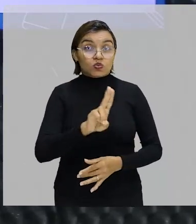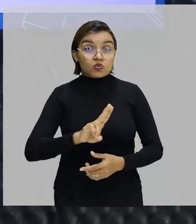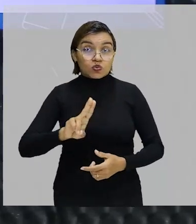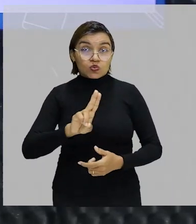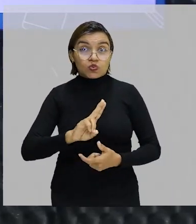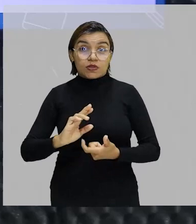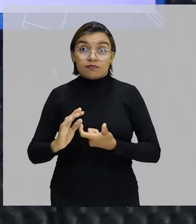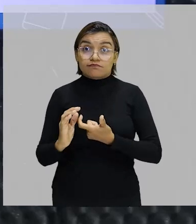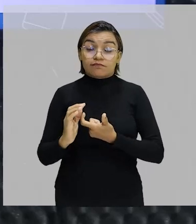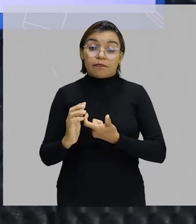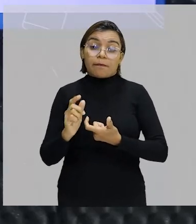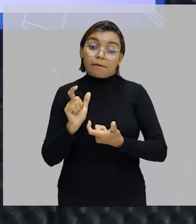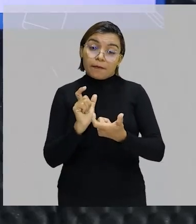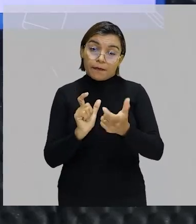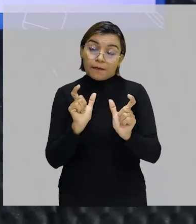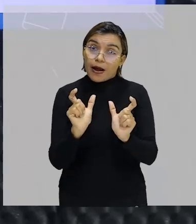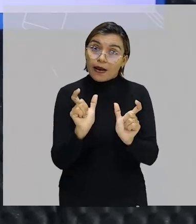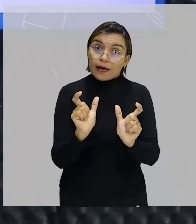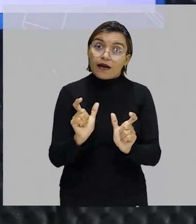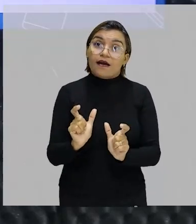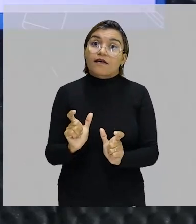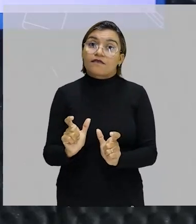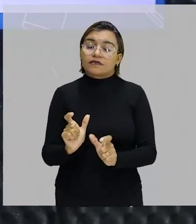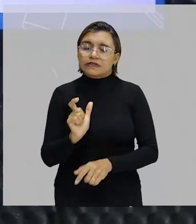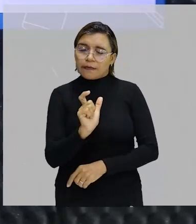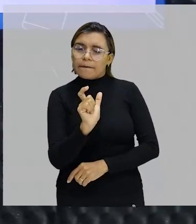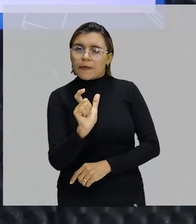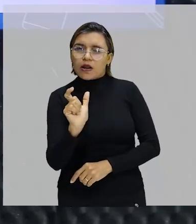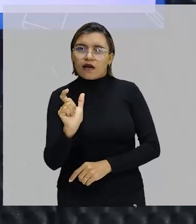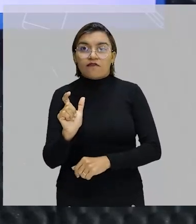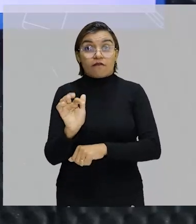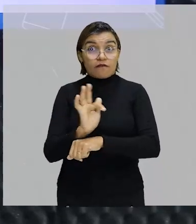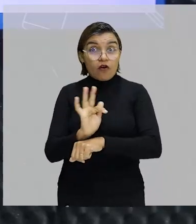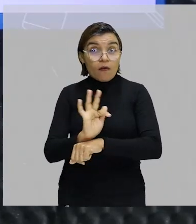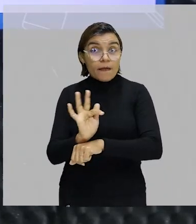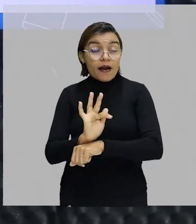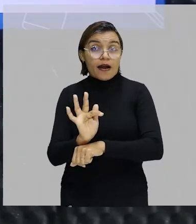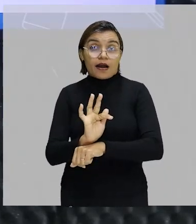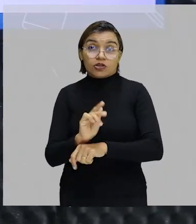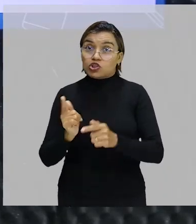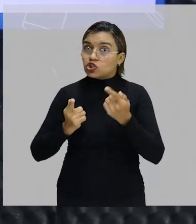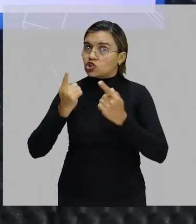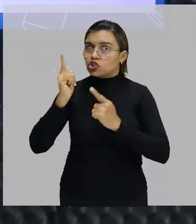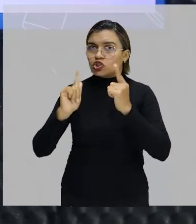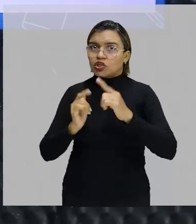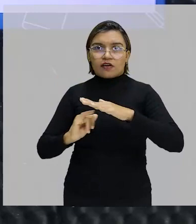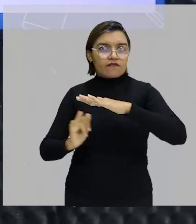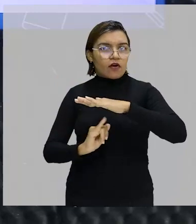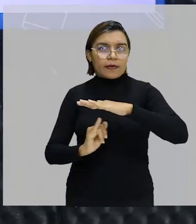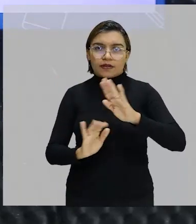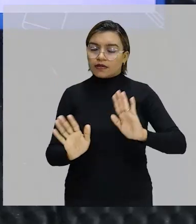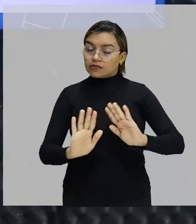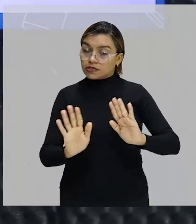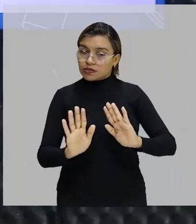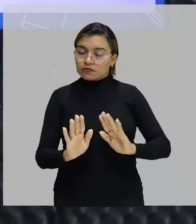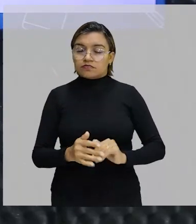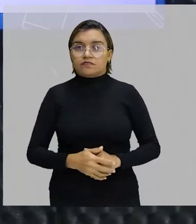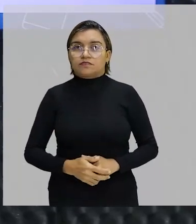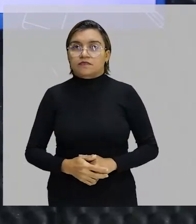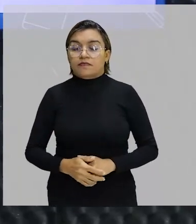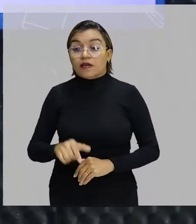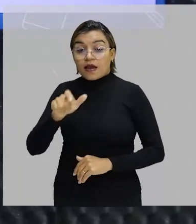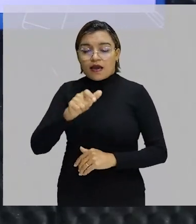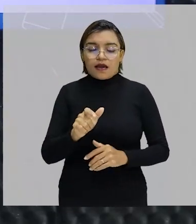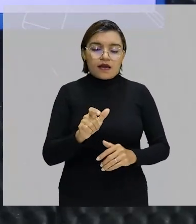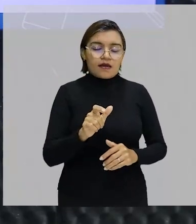termos formais da língua, até não tem gíria, não tem informalidade. Mesmo eles sendo